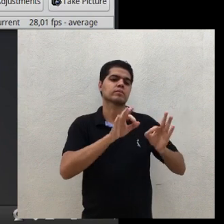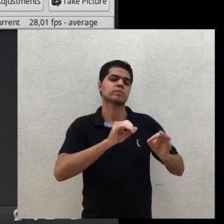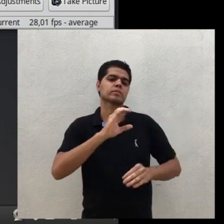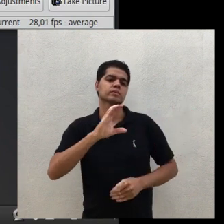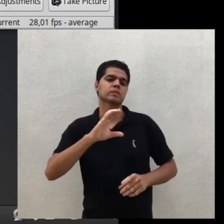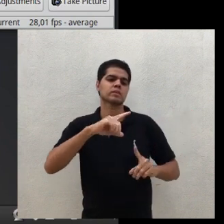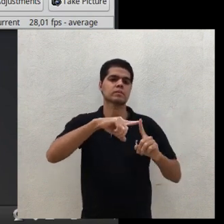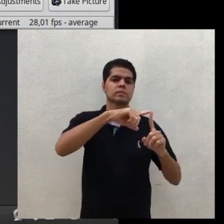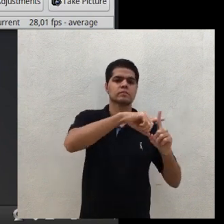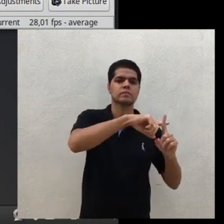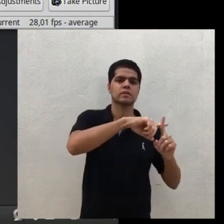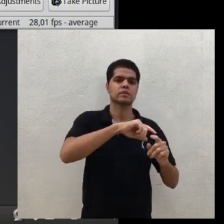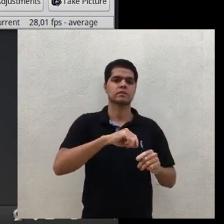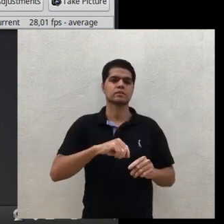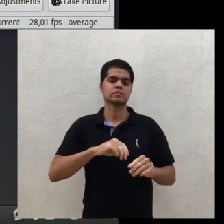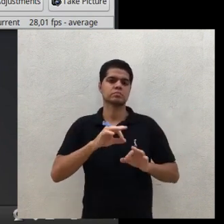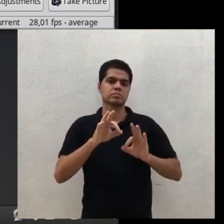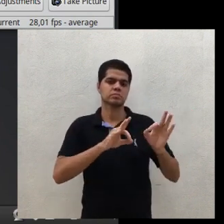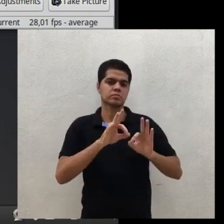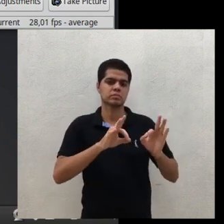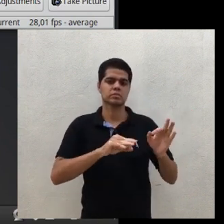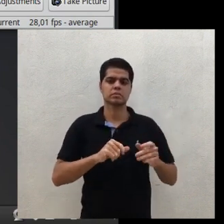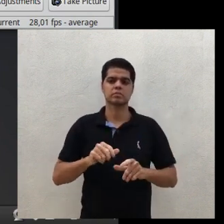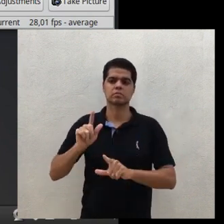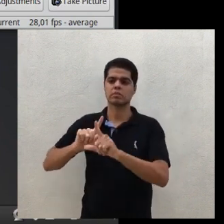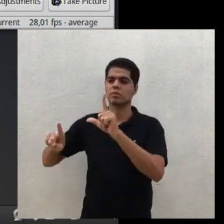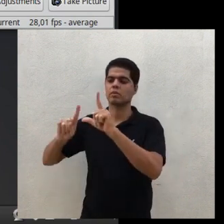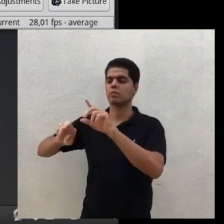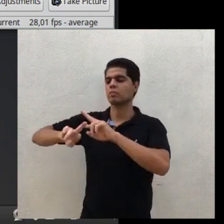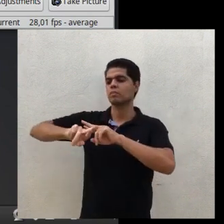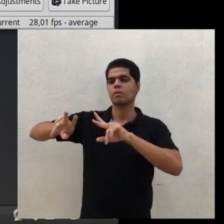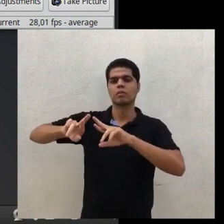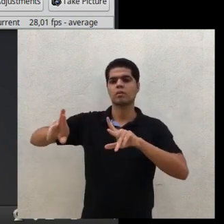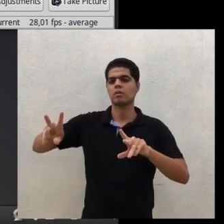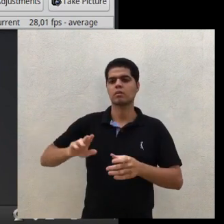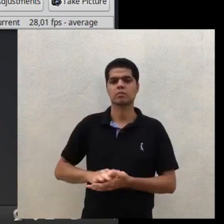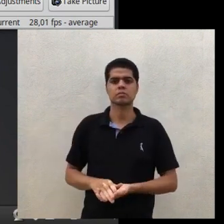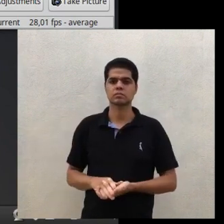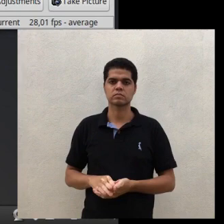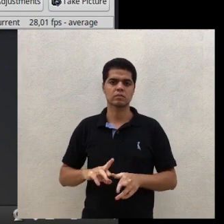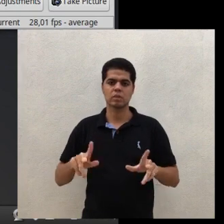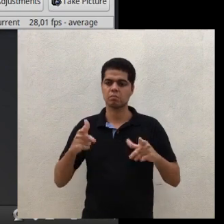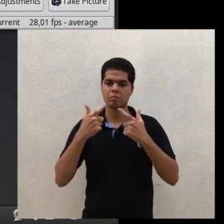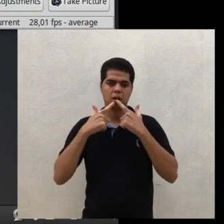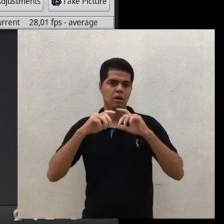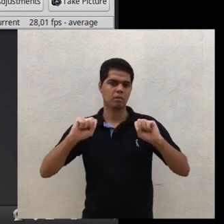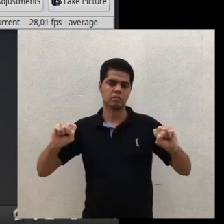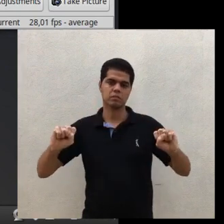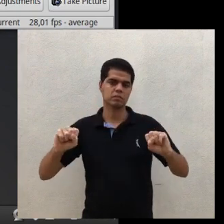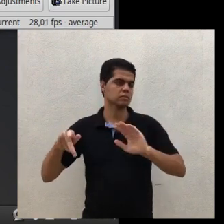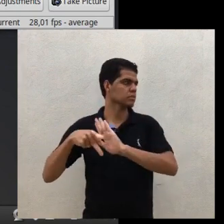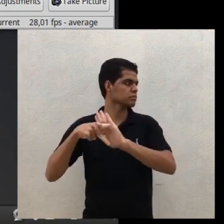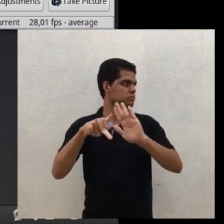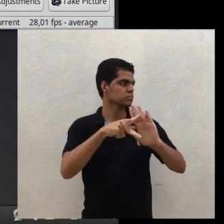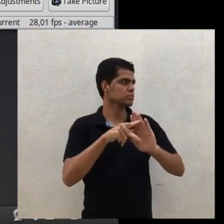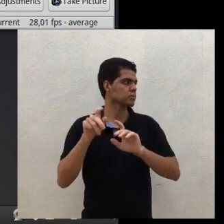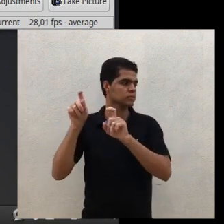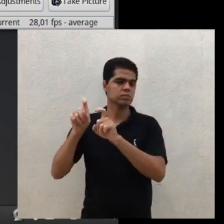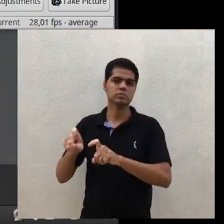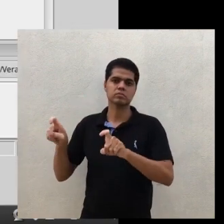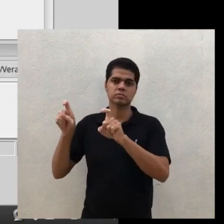em C++, né, no CodeBlocks. Pode ser qualquer linguagem,